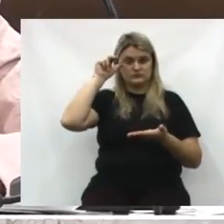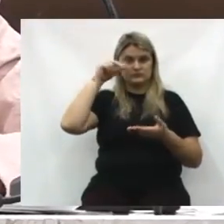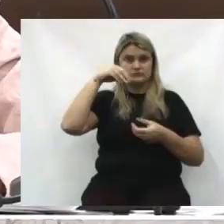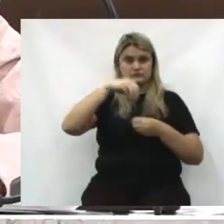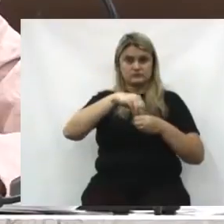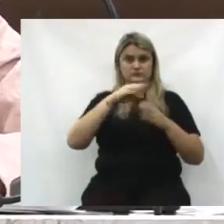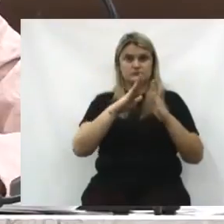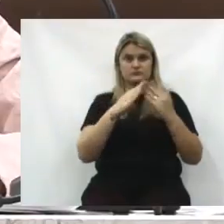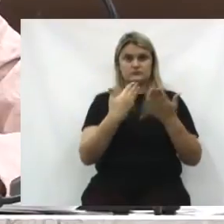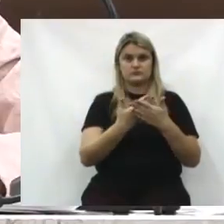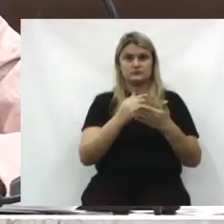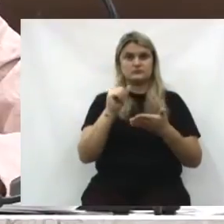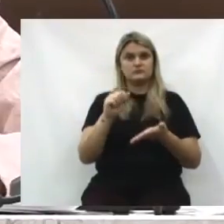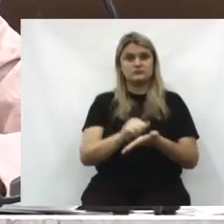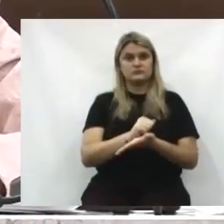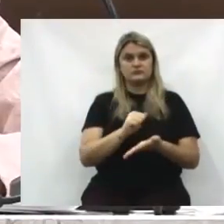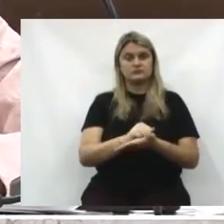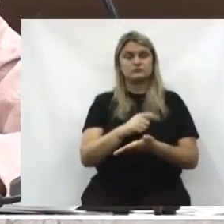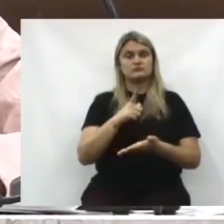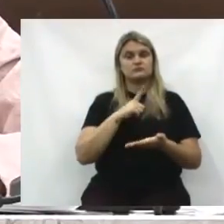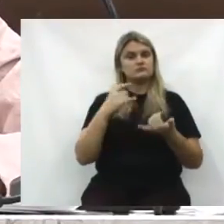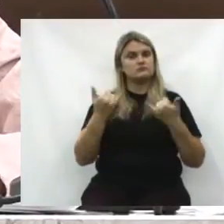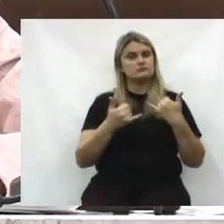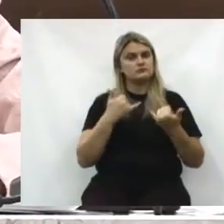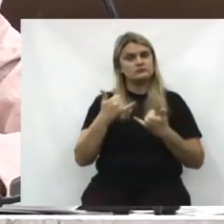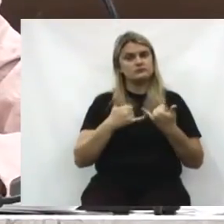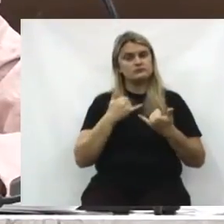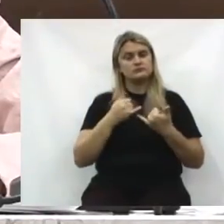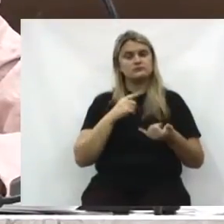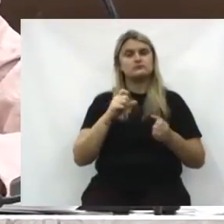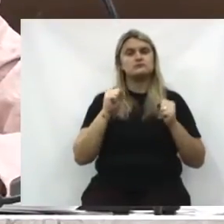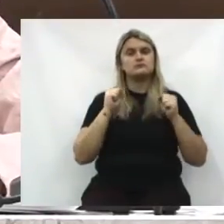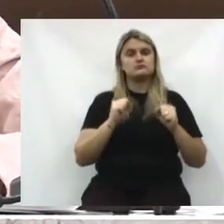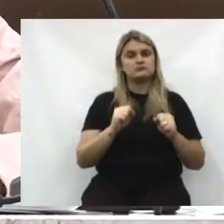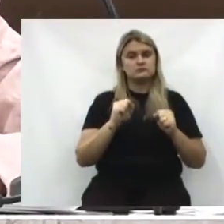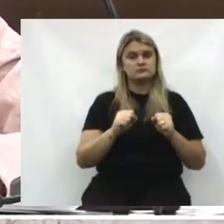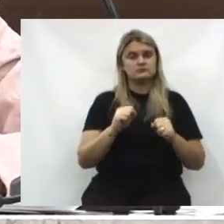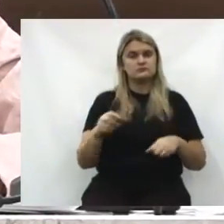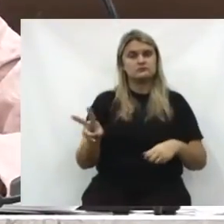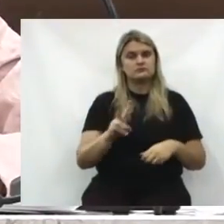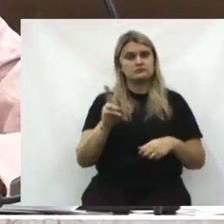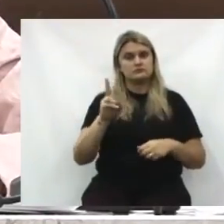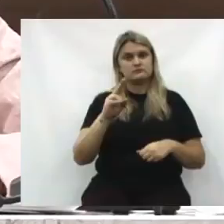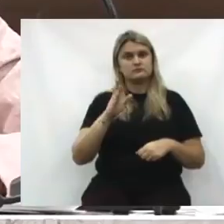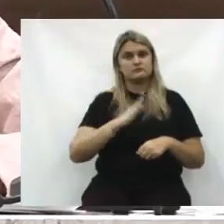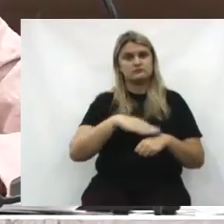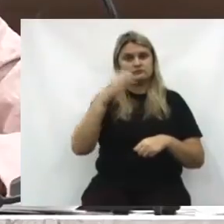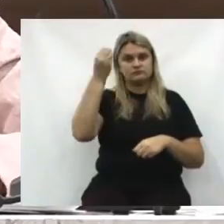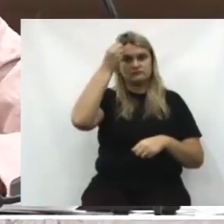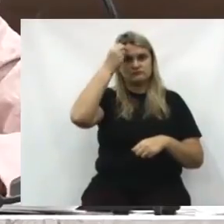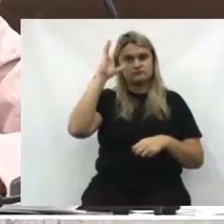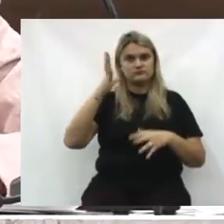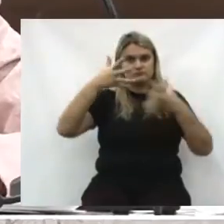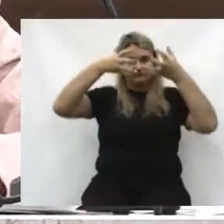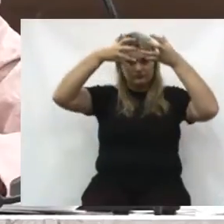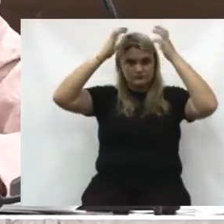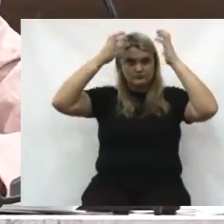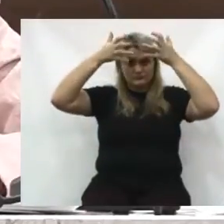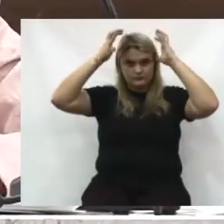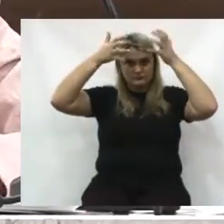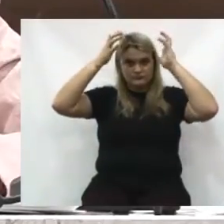xadrez no meio escolar é uma atividade que proporciona lazer e dá a possibilidade de valorizar